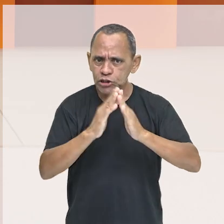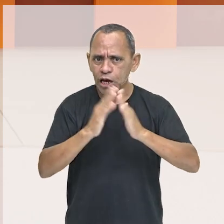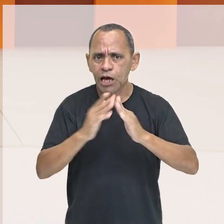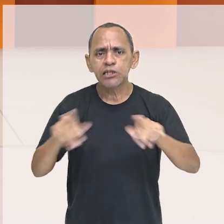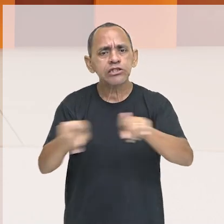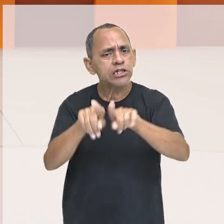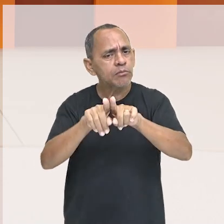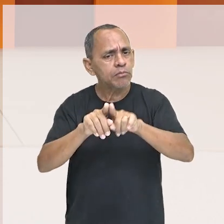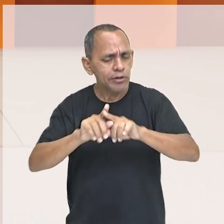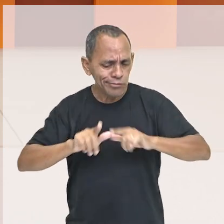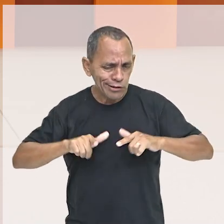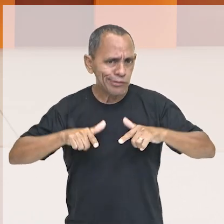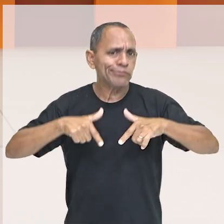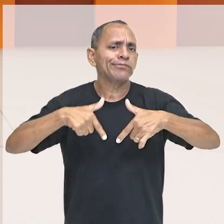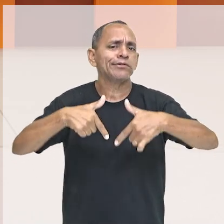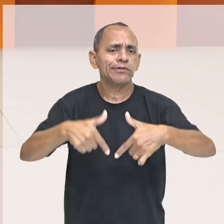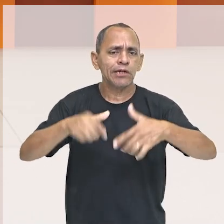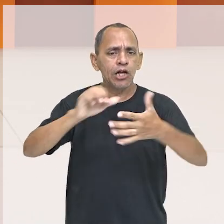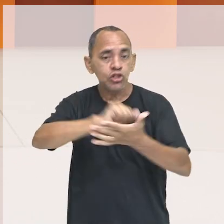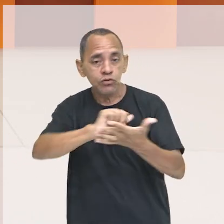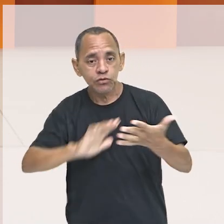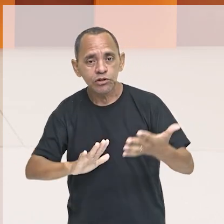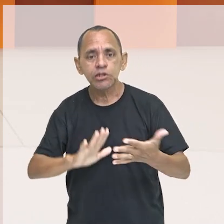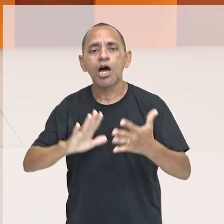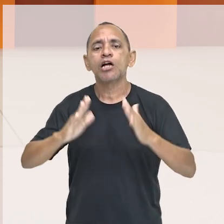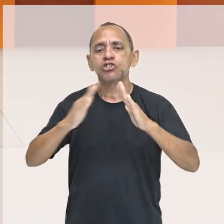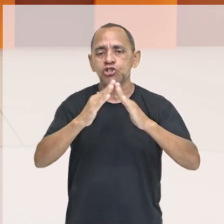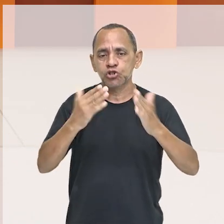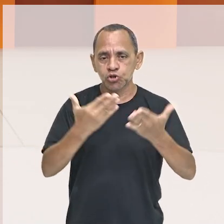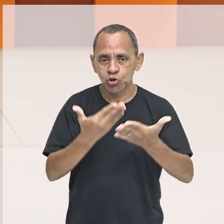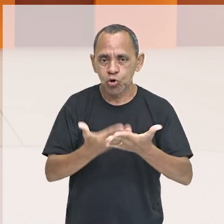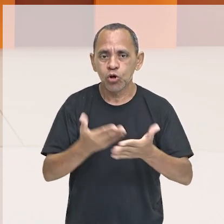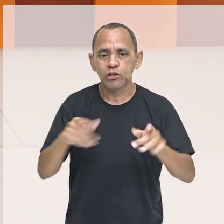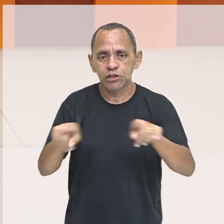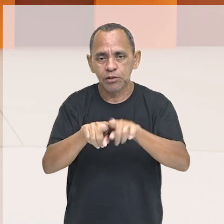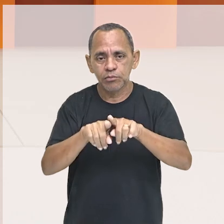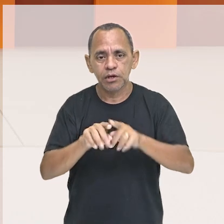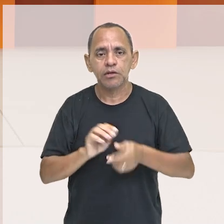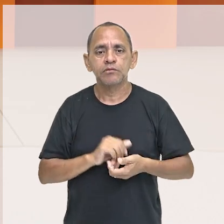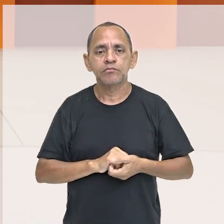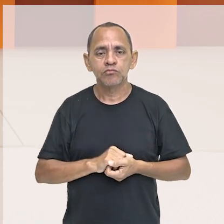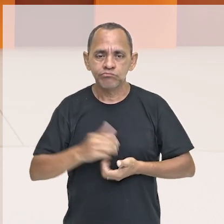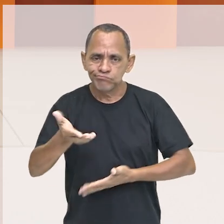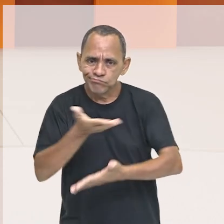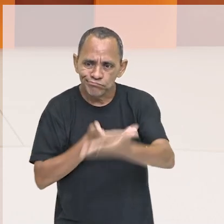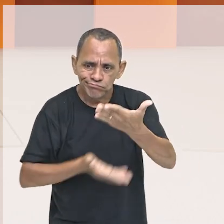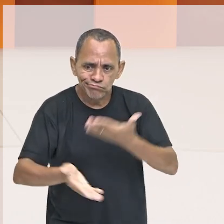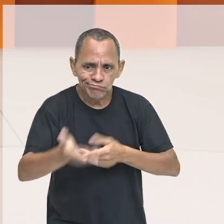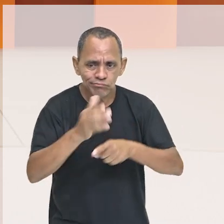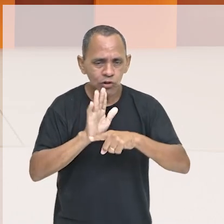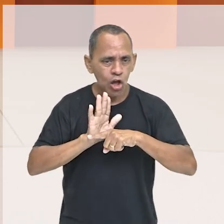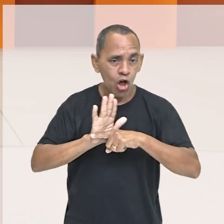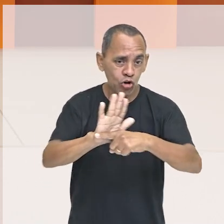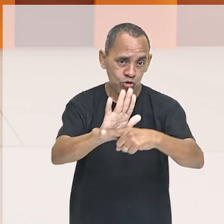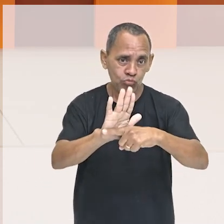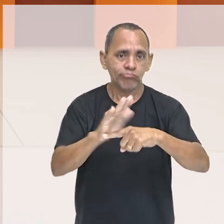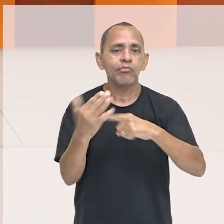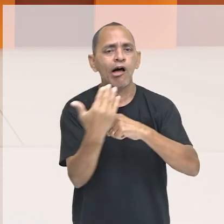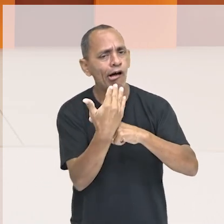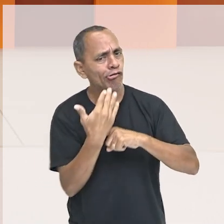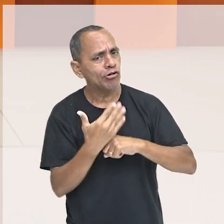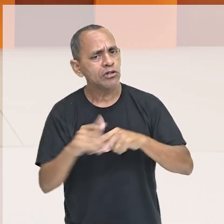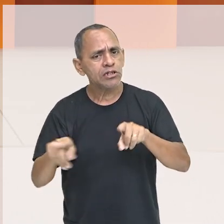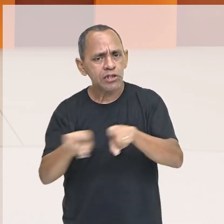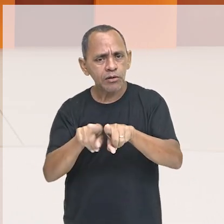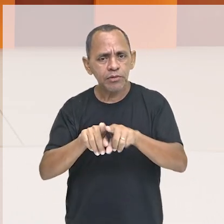nas atividades escolares. Quando isso acontece, né, nós chamamos de cooperação, quando há essa ajuda, então há